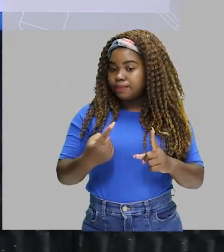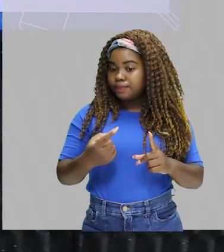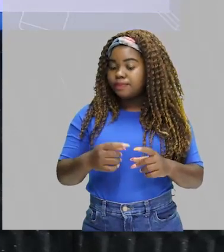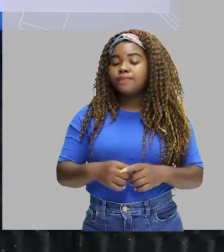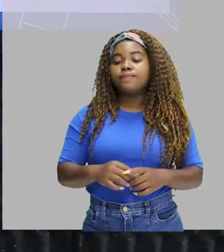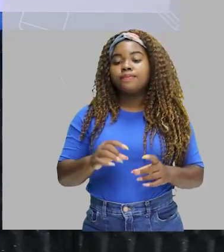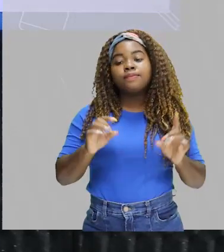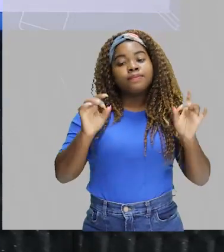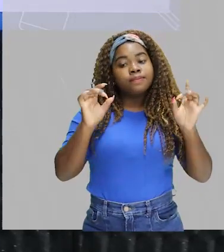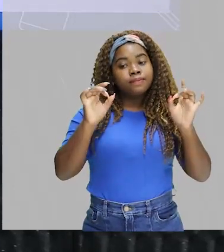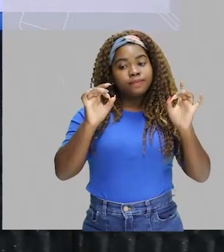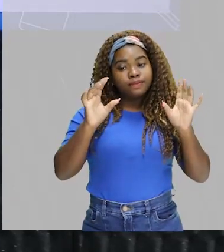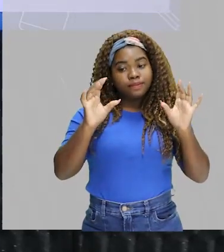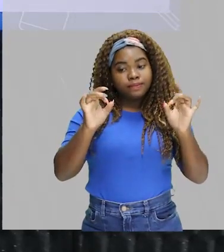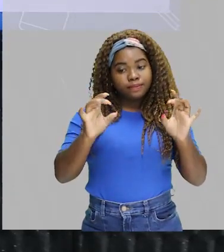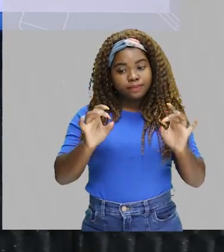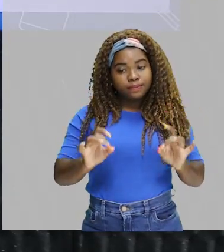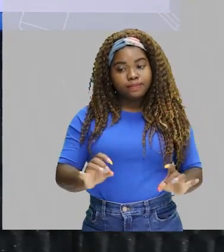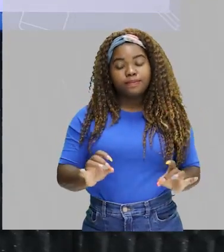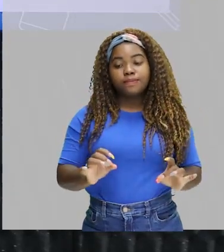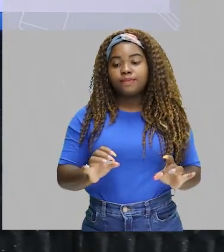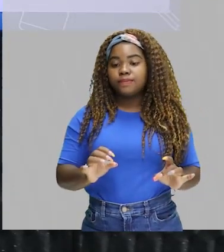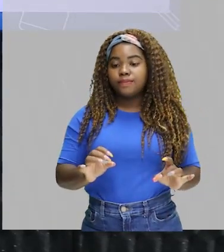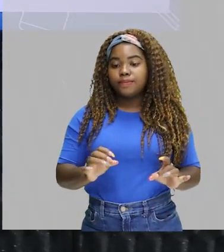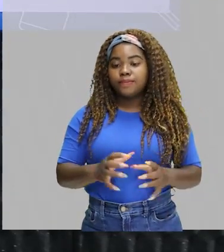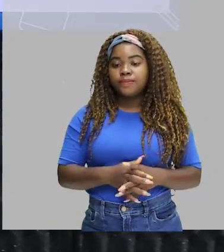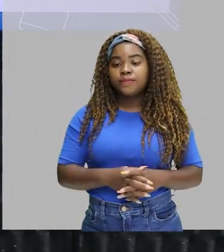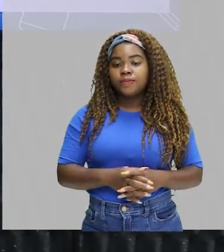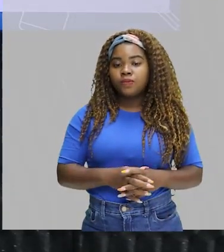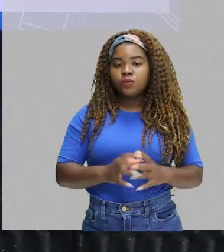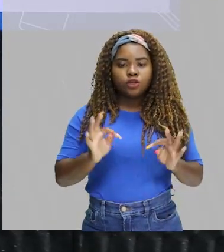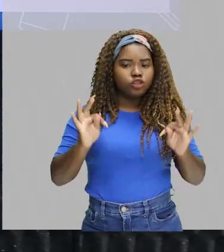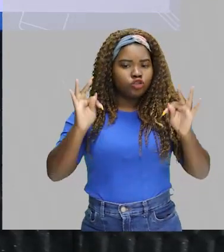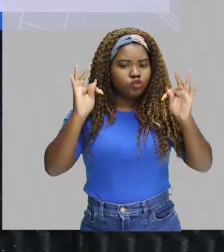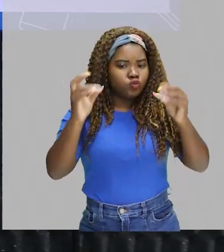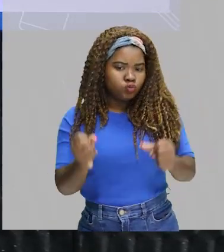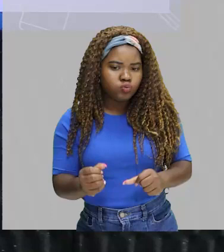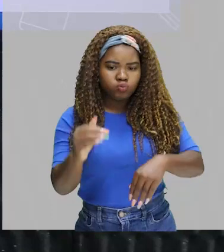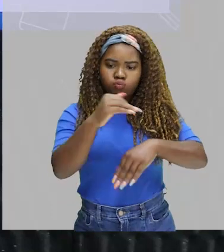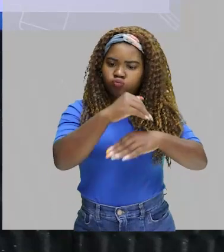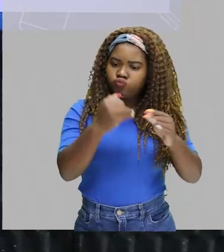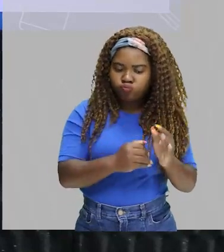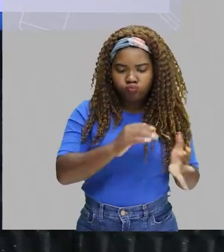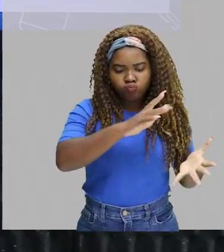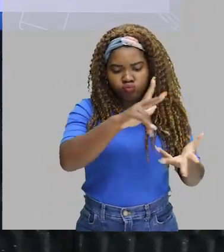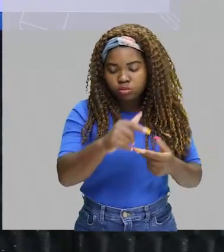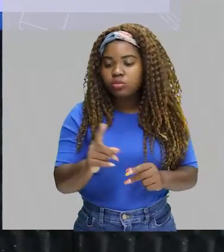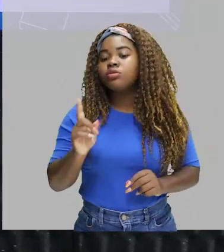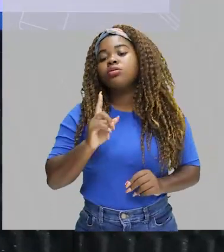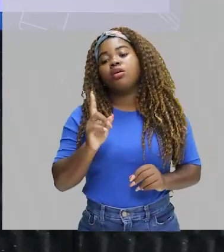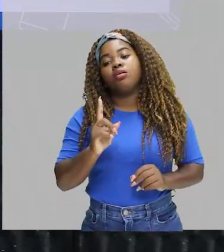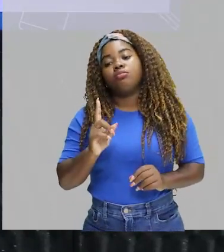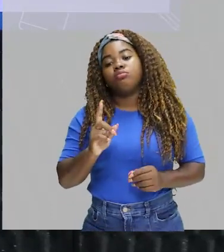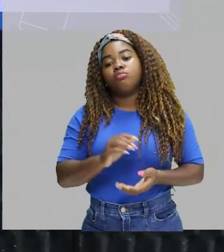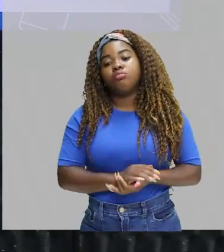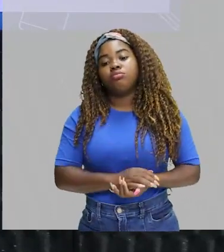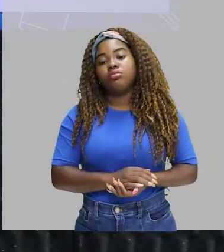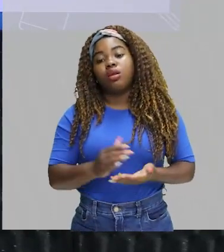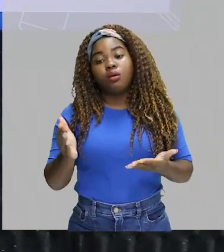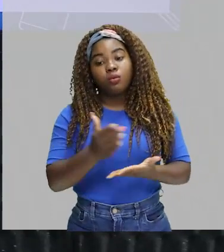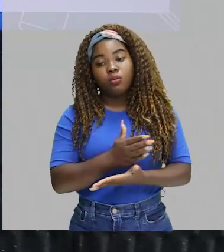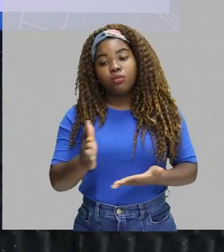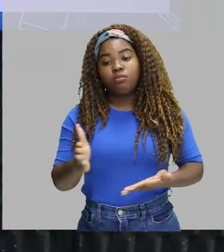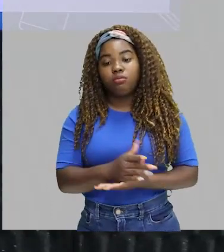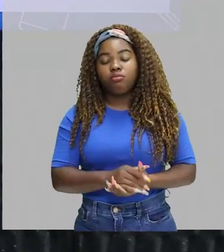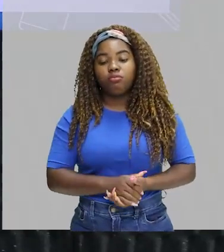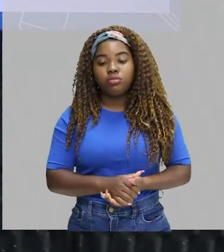que são afetados. Não é uma universalidade. É uma maioria, é uma quantidade grande de pessoas que serão